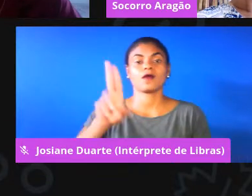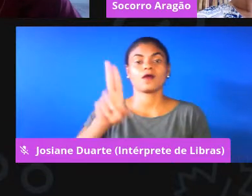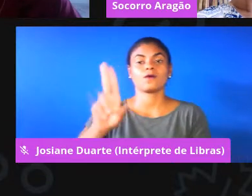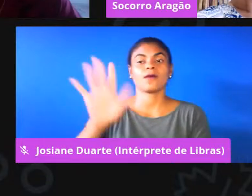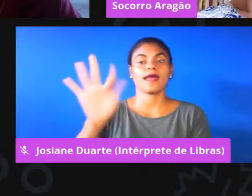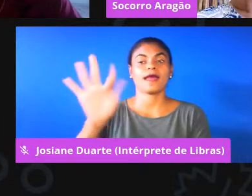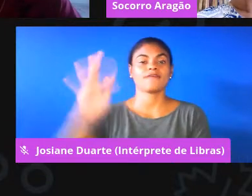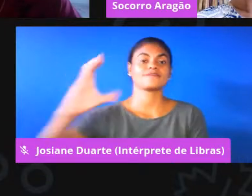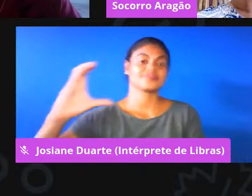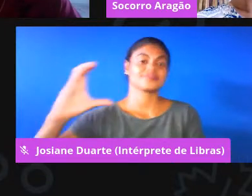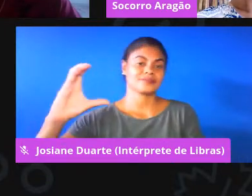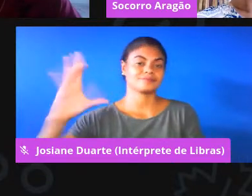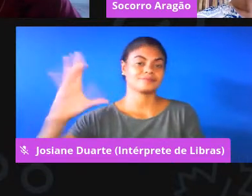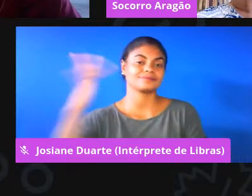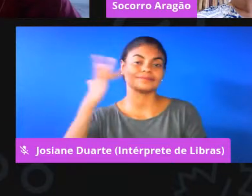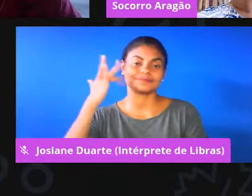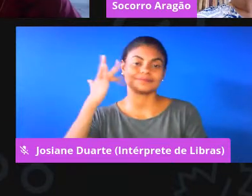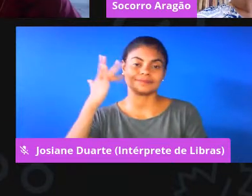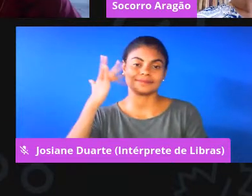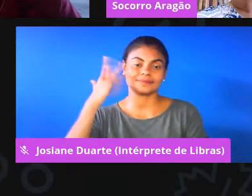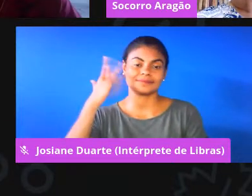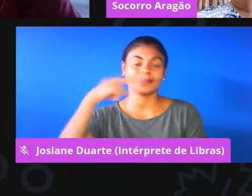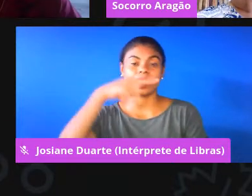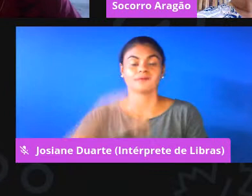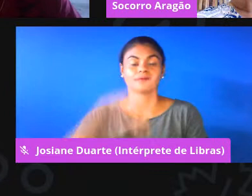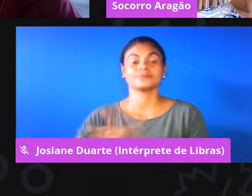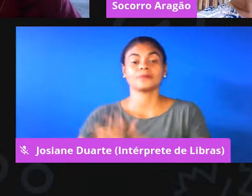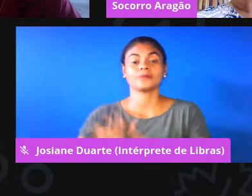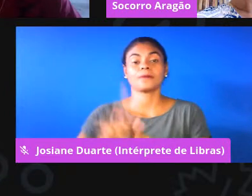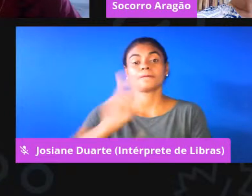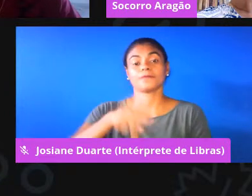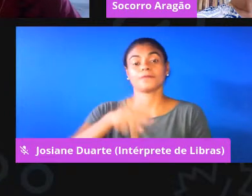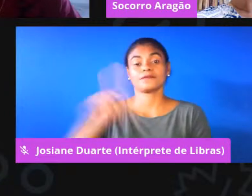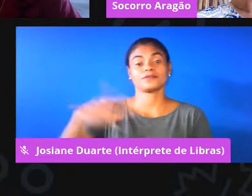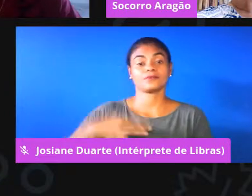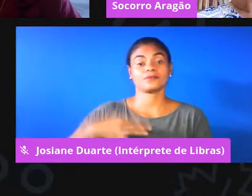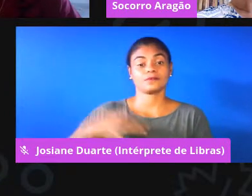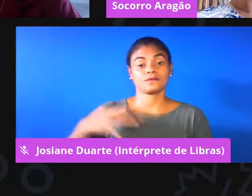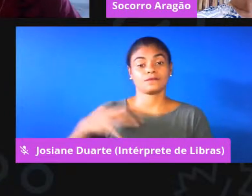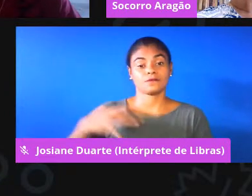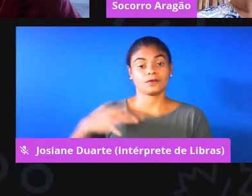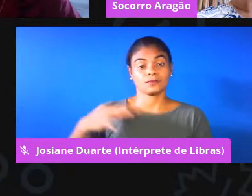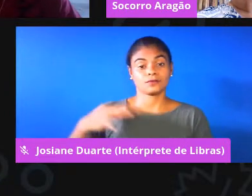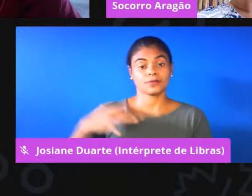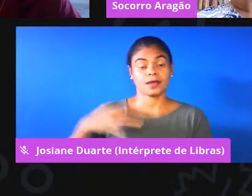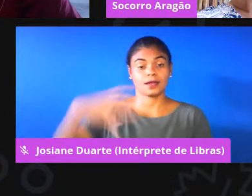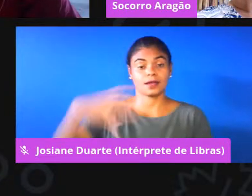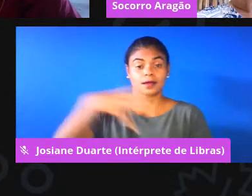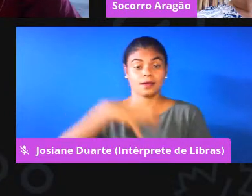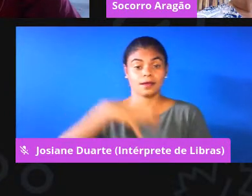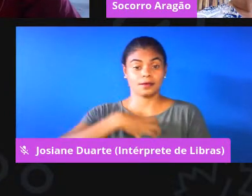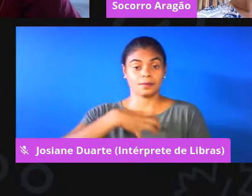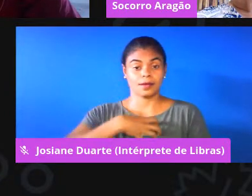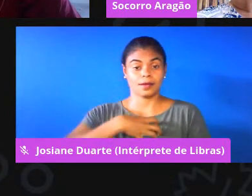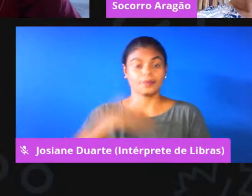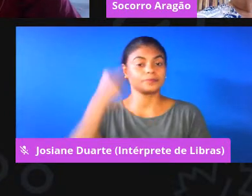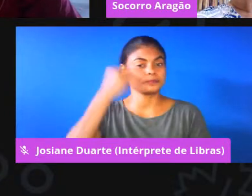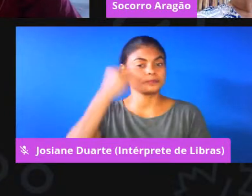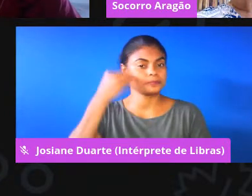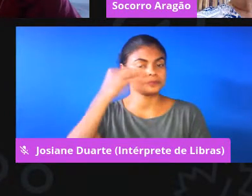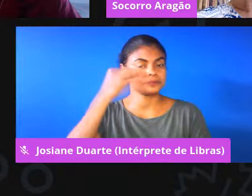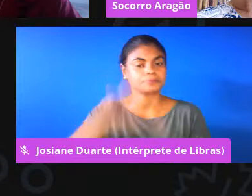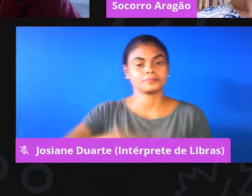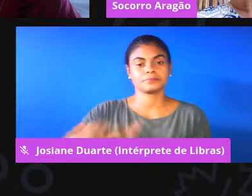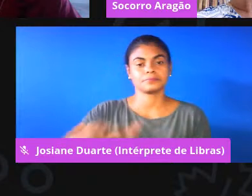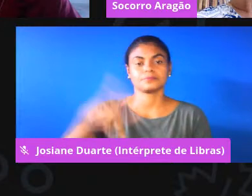professora voluntária titular da Federal da Bahia, tem experiência nas áreas de linguística e literatura,